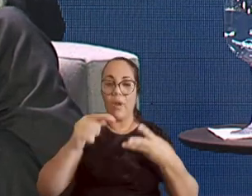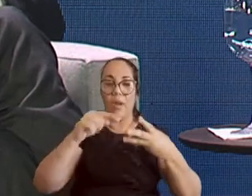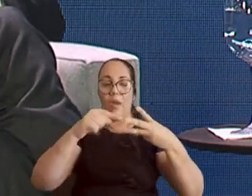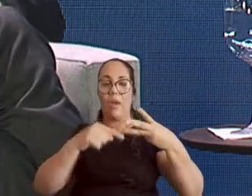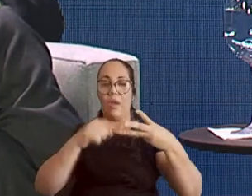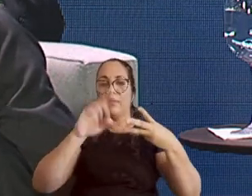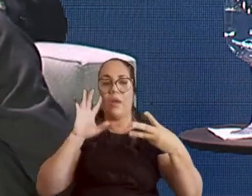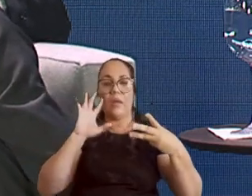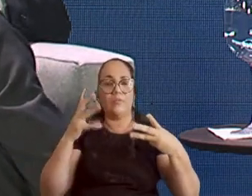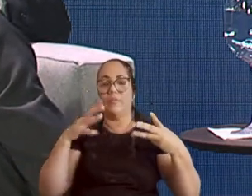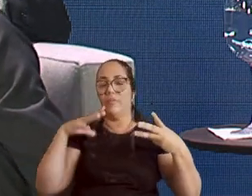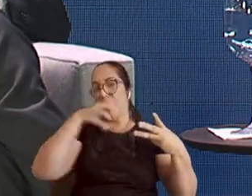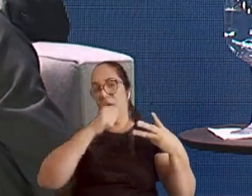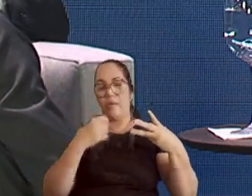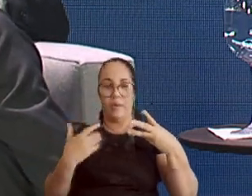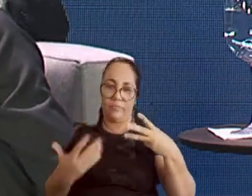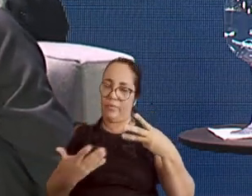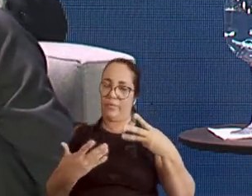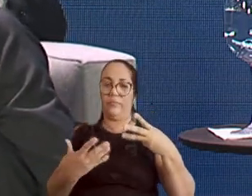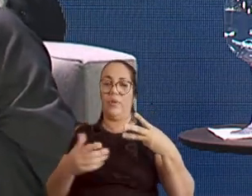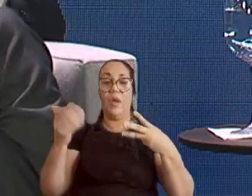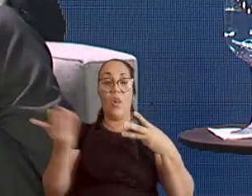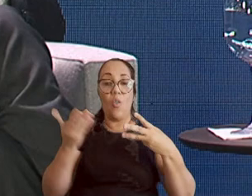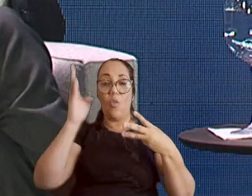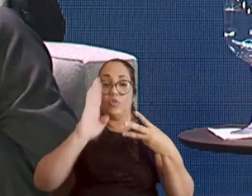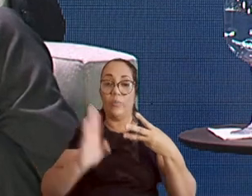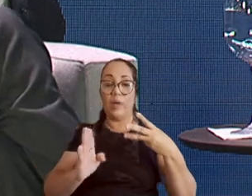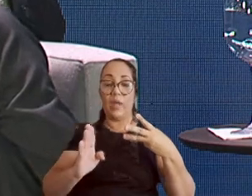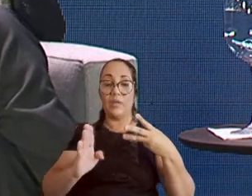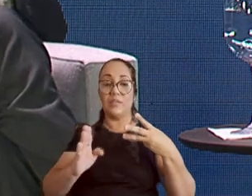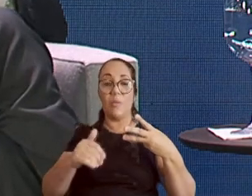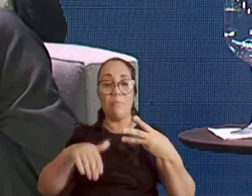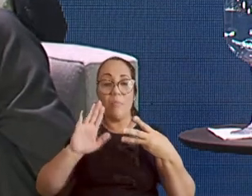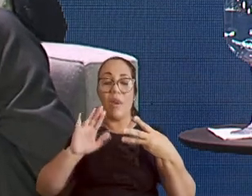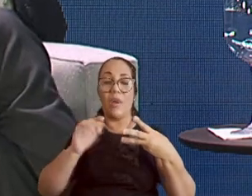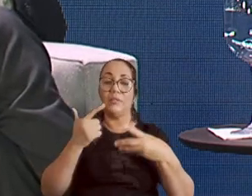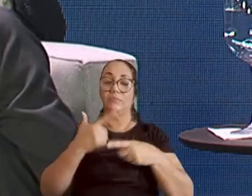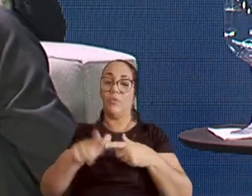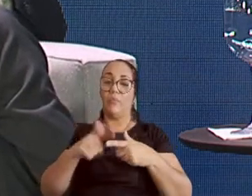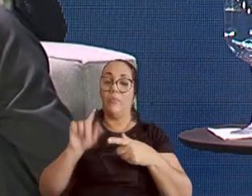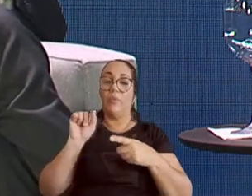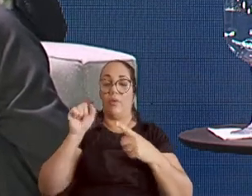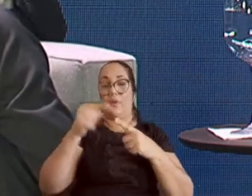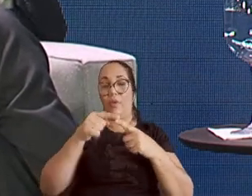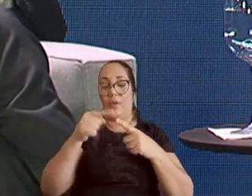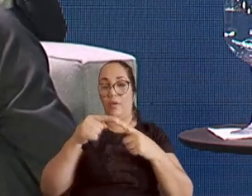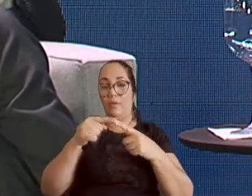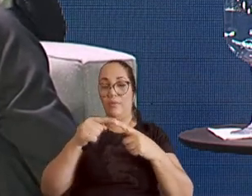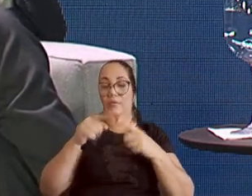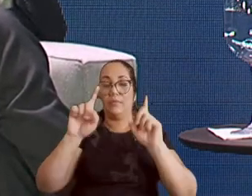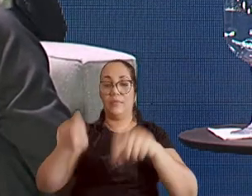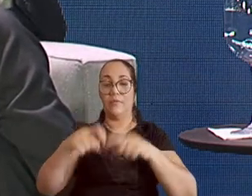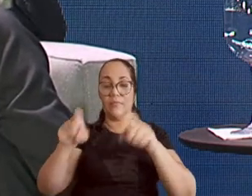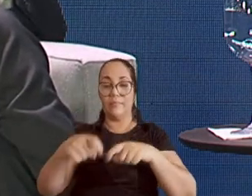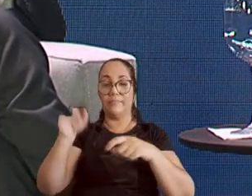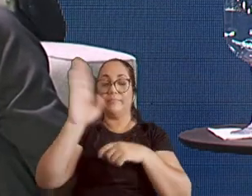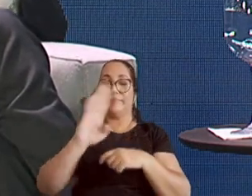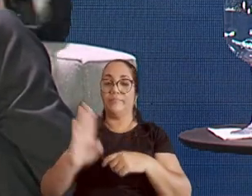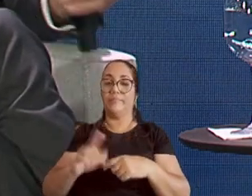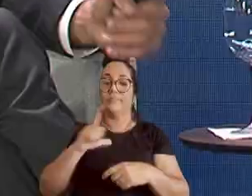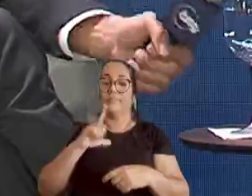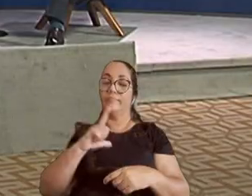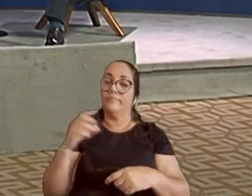convicção que hoje o que o Brasil tem de mais atraente é agricultura seja trazido inovação produtora ou seja investido em